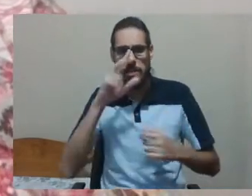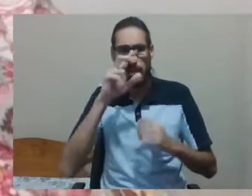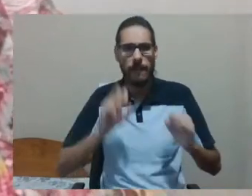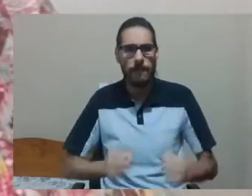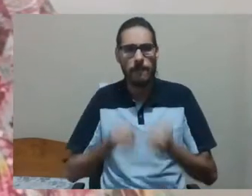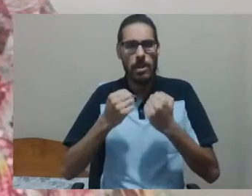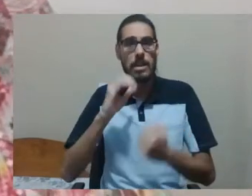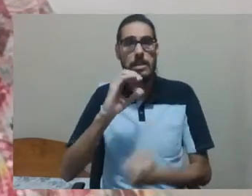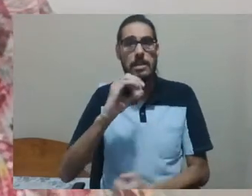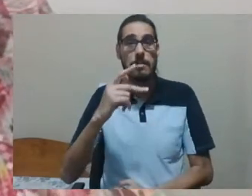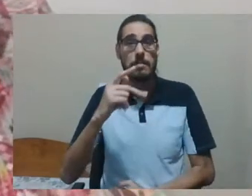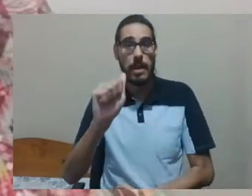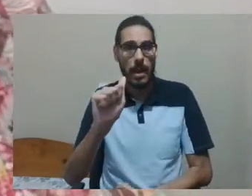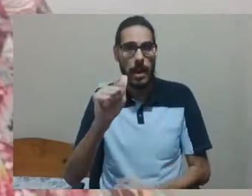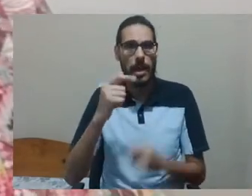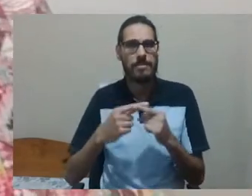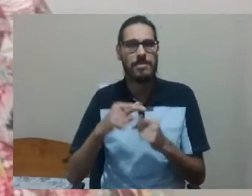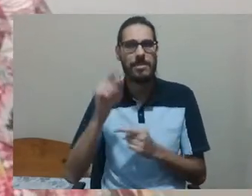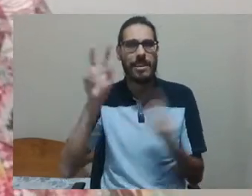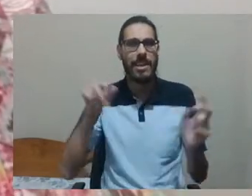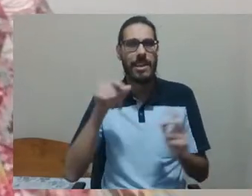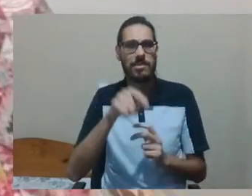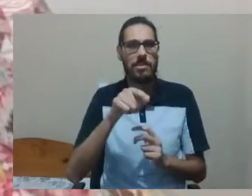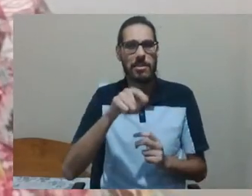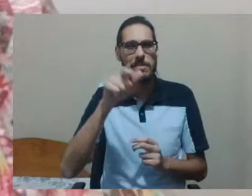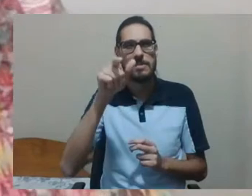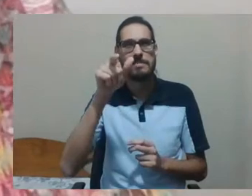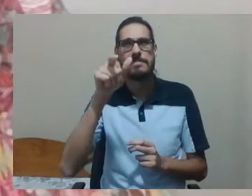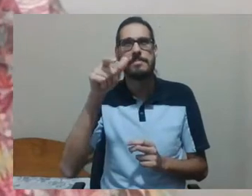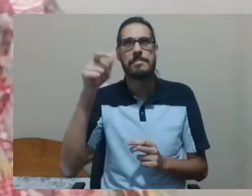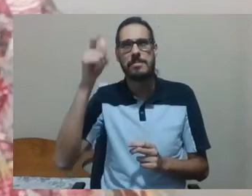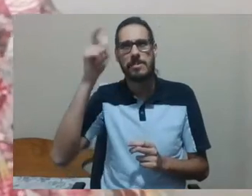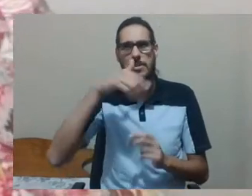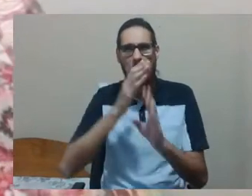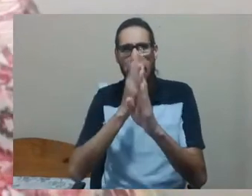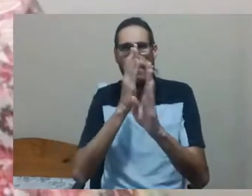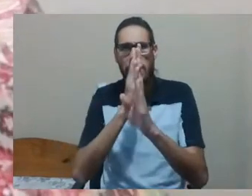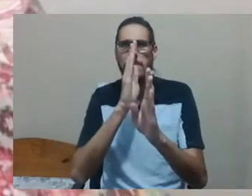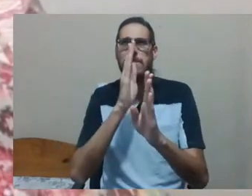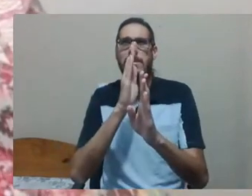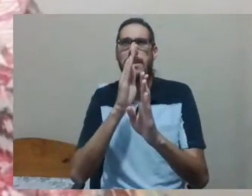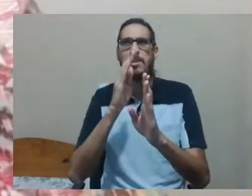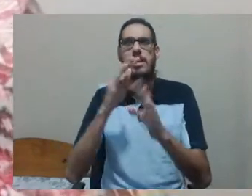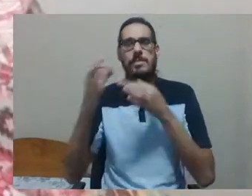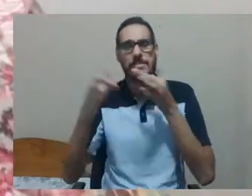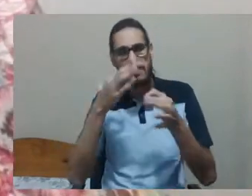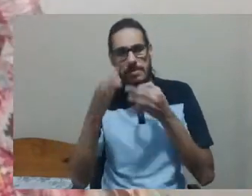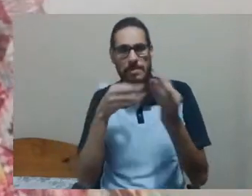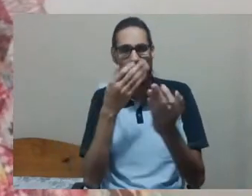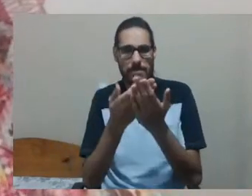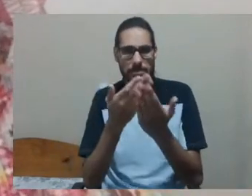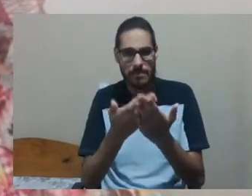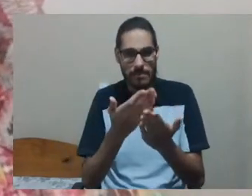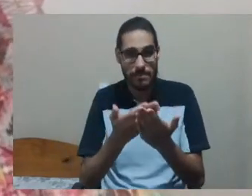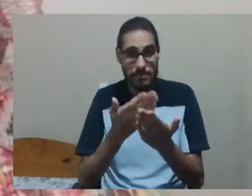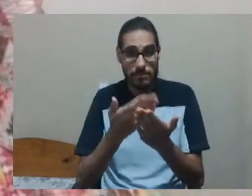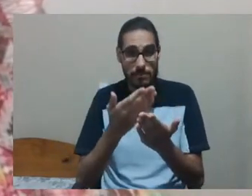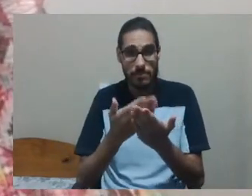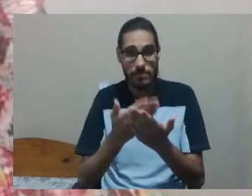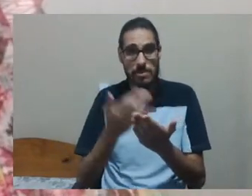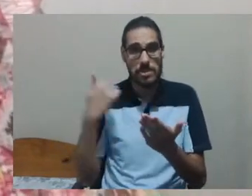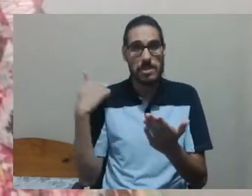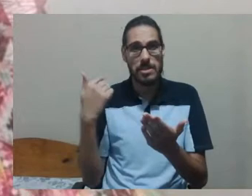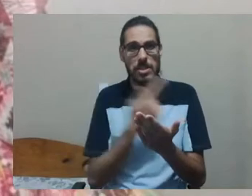através de seus diagnósticos, dos seus estudos, das suas sugestões, que nós podemos tomar as